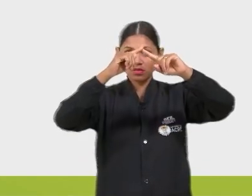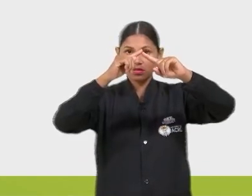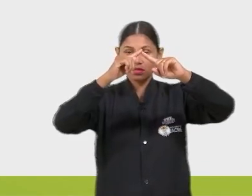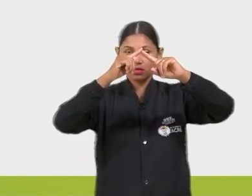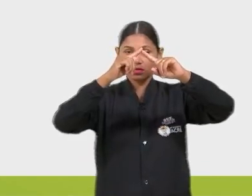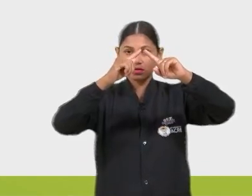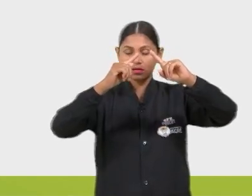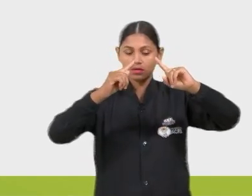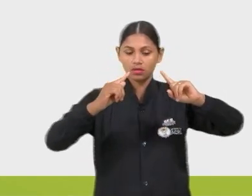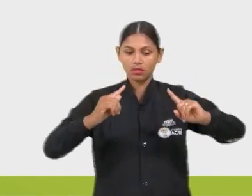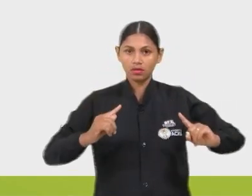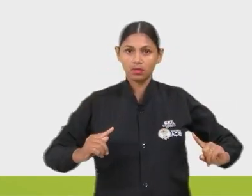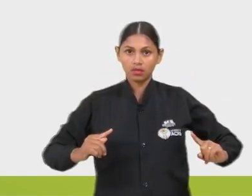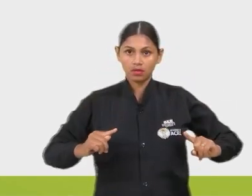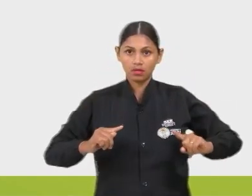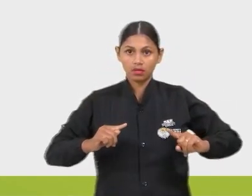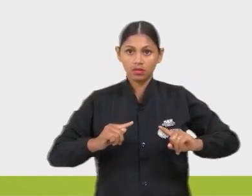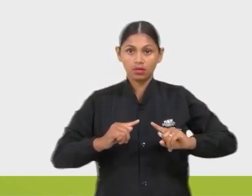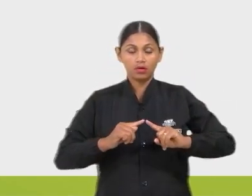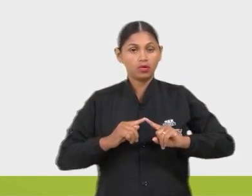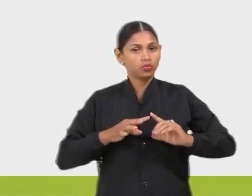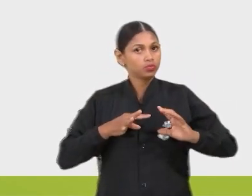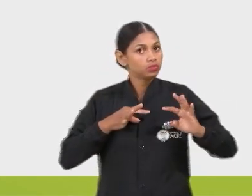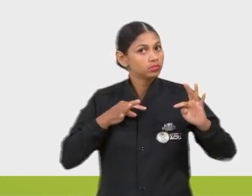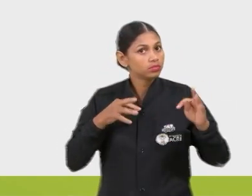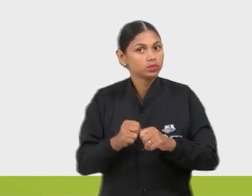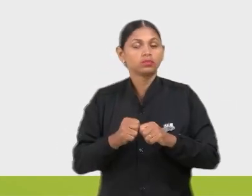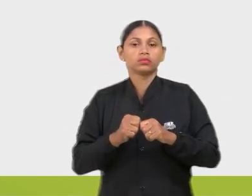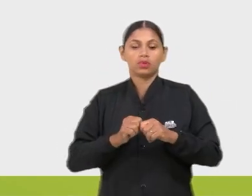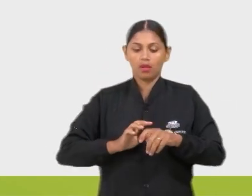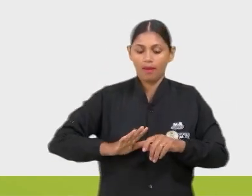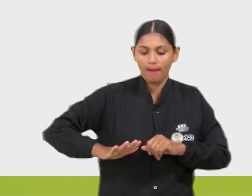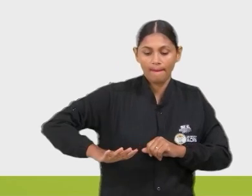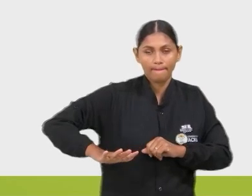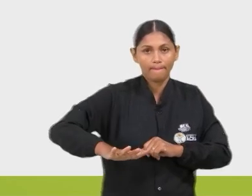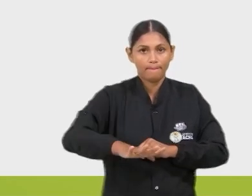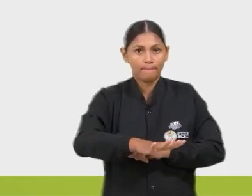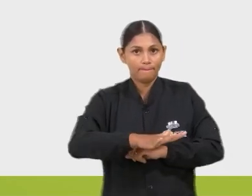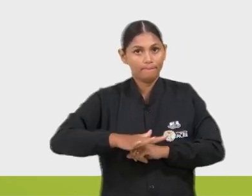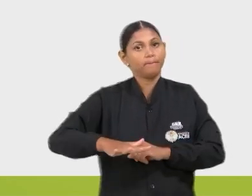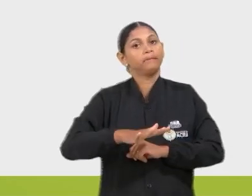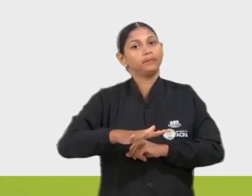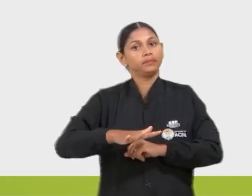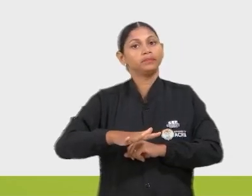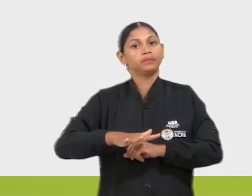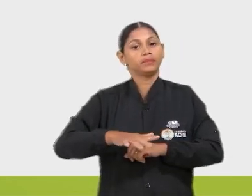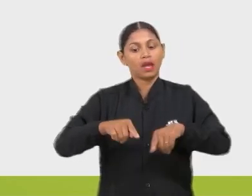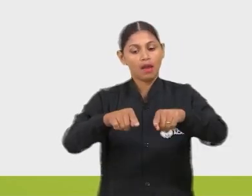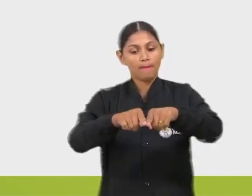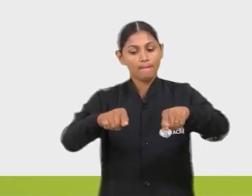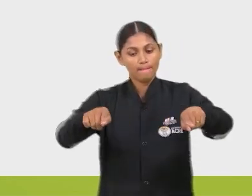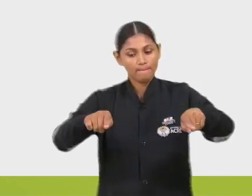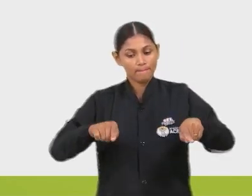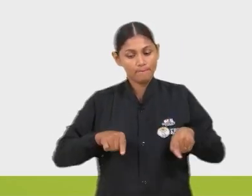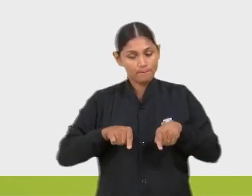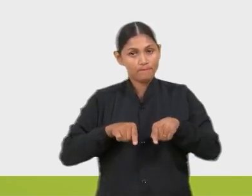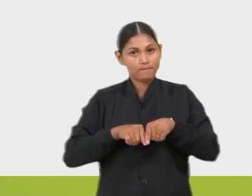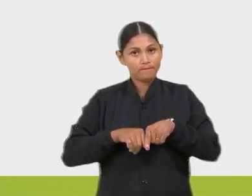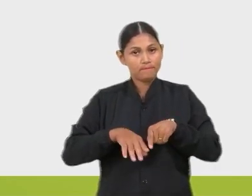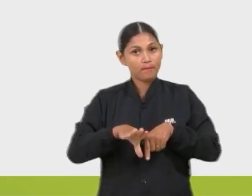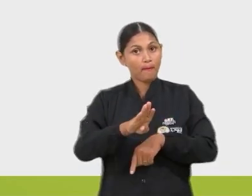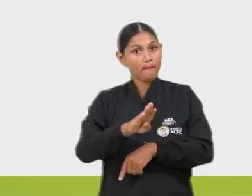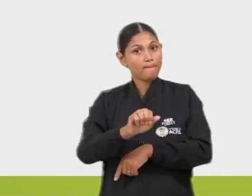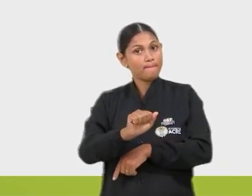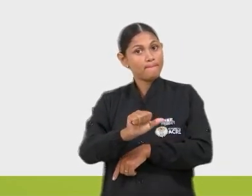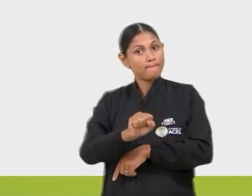elas definem a ideia do nome da pirâmide através da base, tá? Ok? Nós temos aqui uma